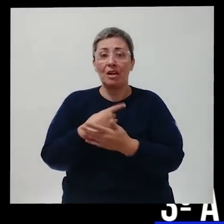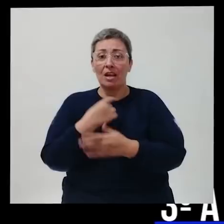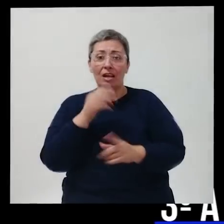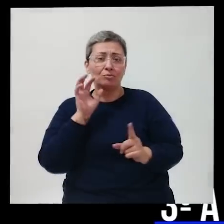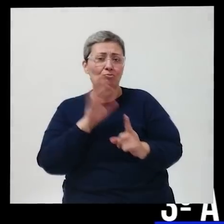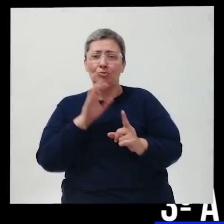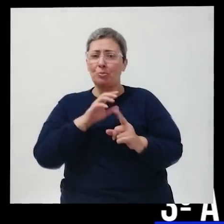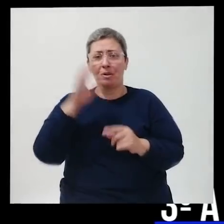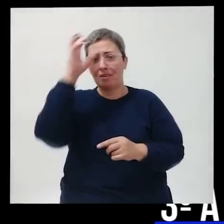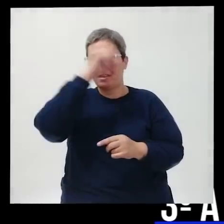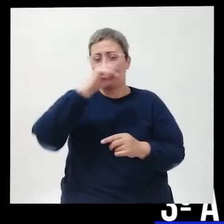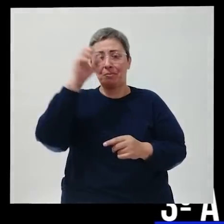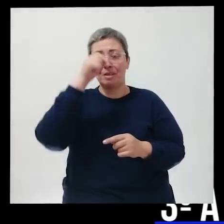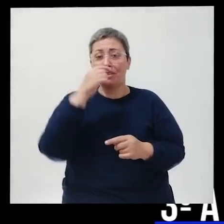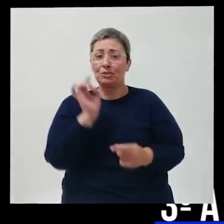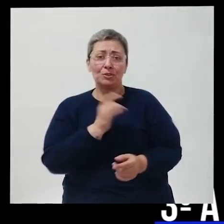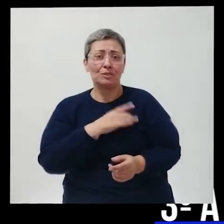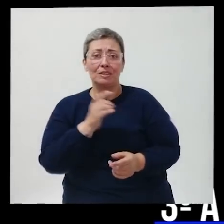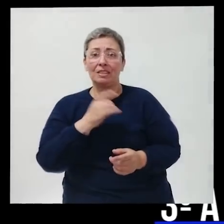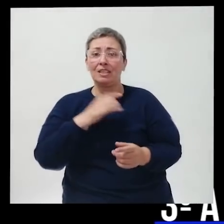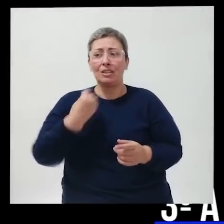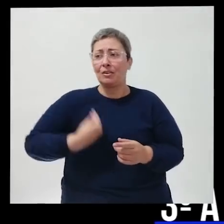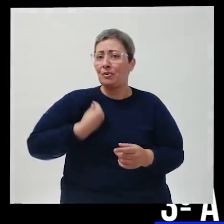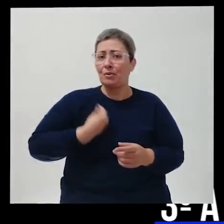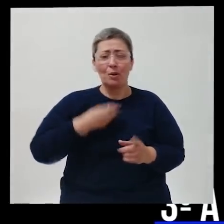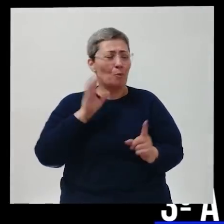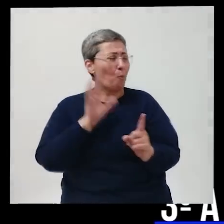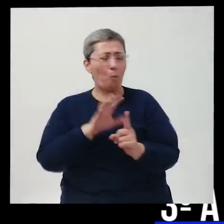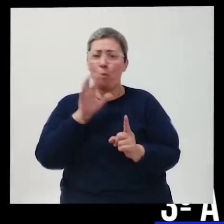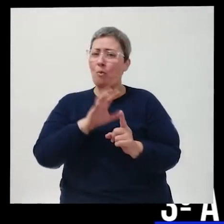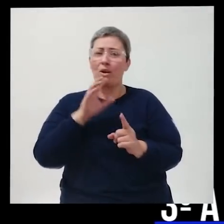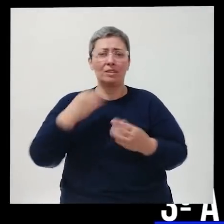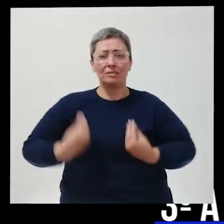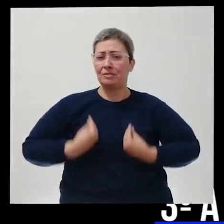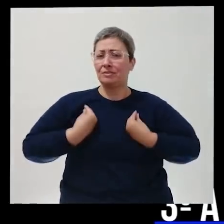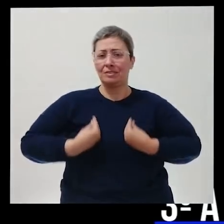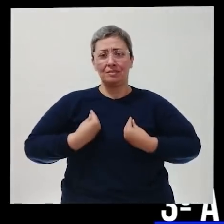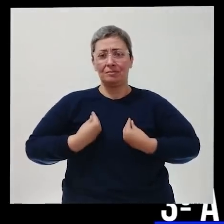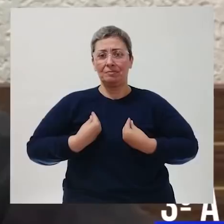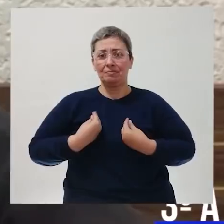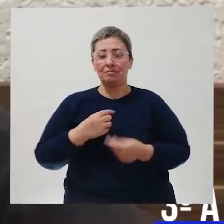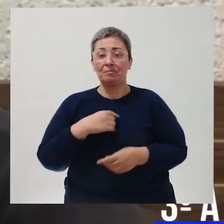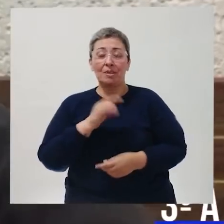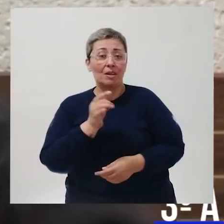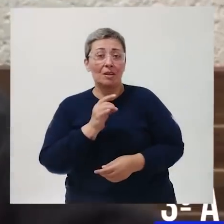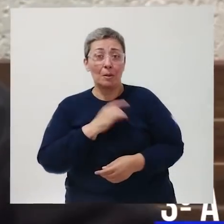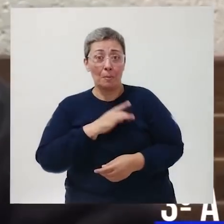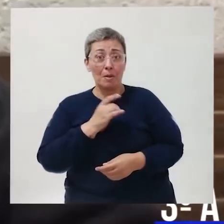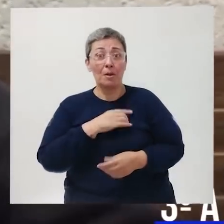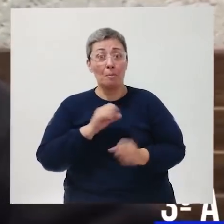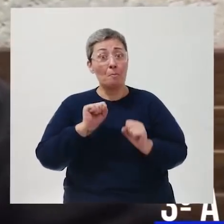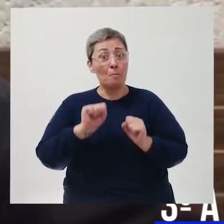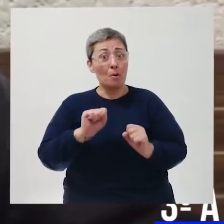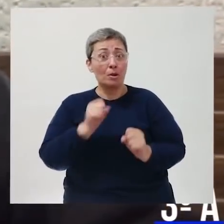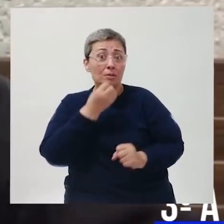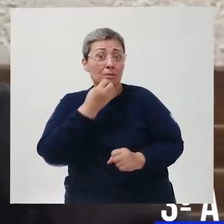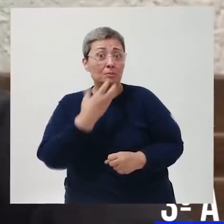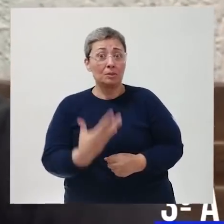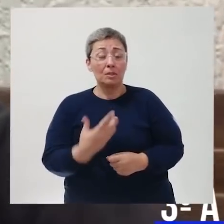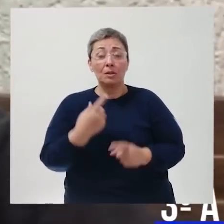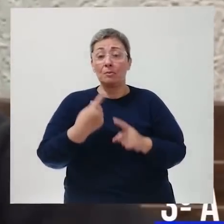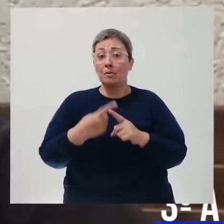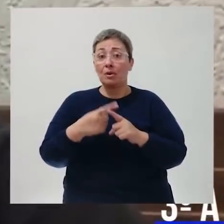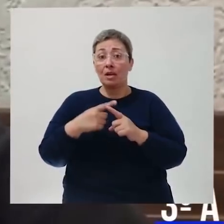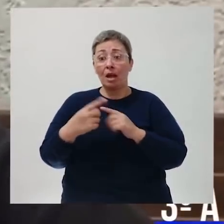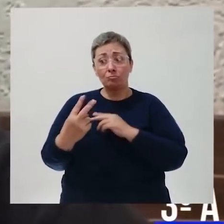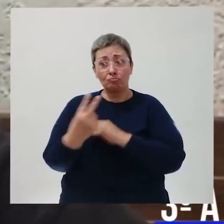de aprender. Que o medo da vida não lhe impeça de viver. O medo pode ser bom, serve